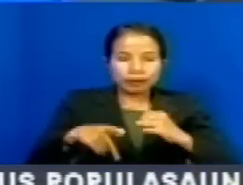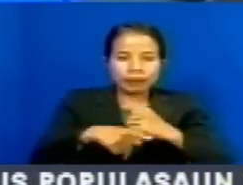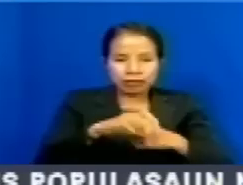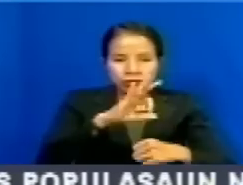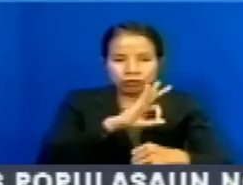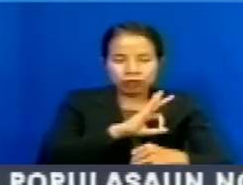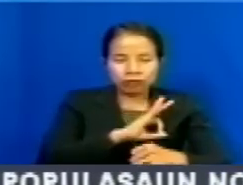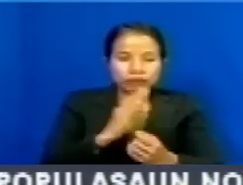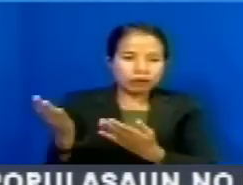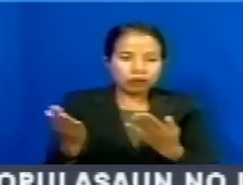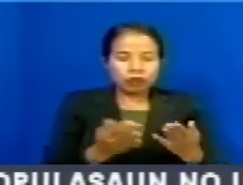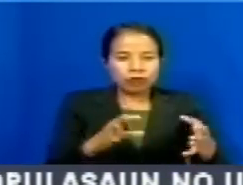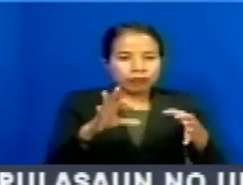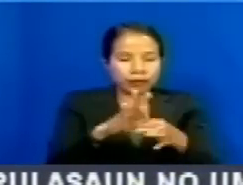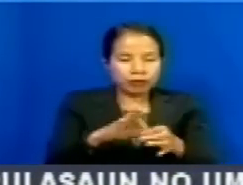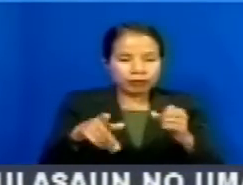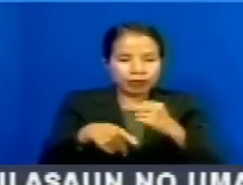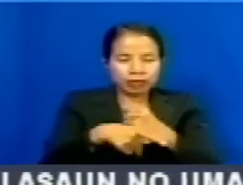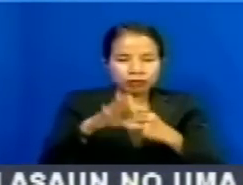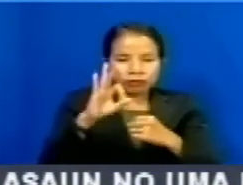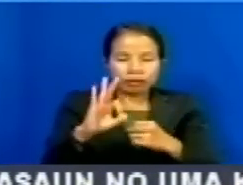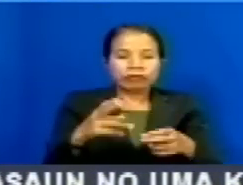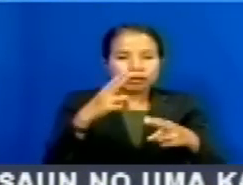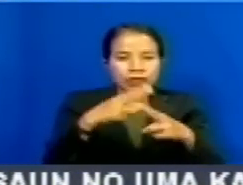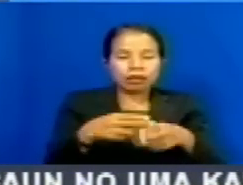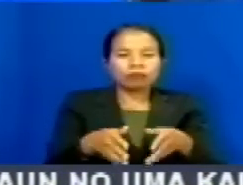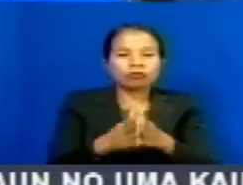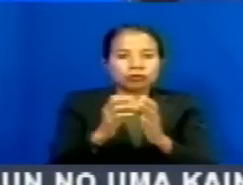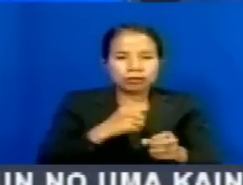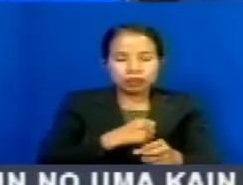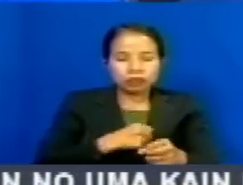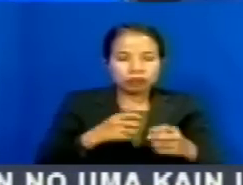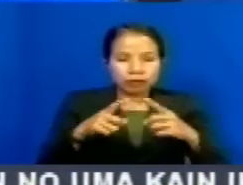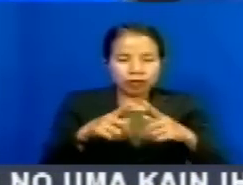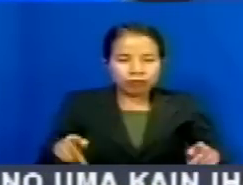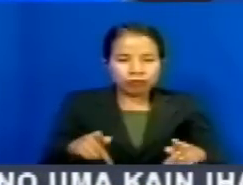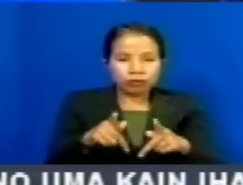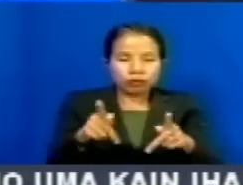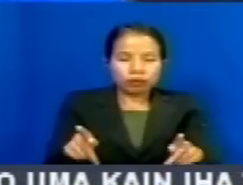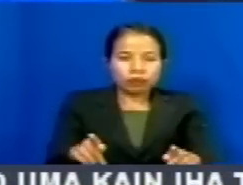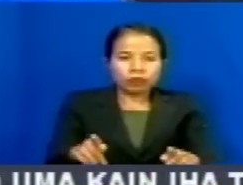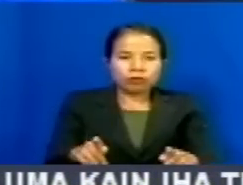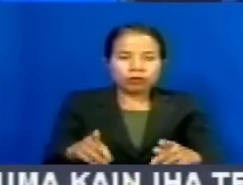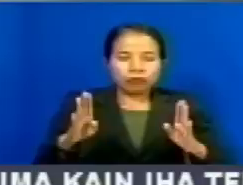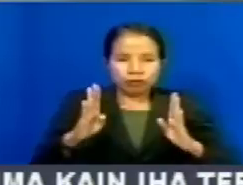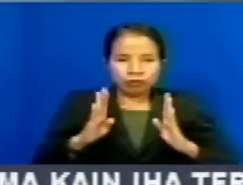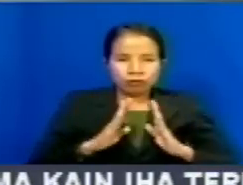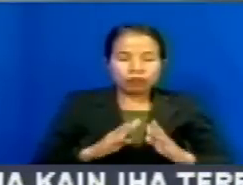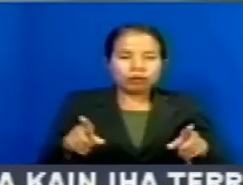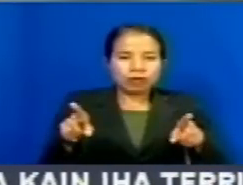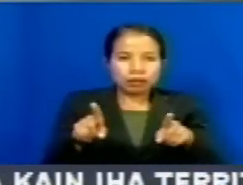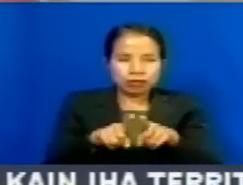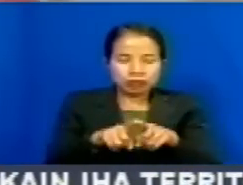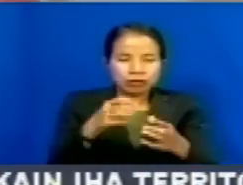Membro, Partido Kunto, na Intolunia Naran, russo, desculpa para o público. Na imori hato disculpa ne relaciona ho osan